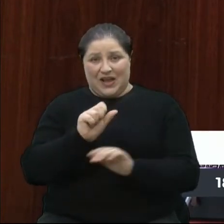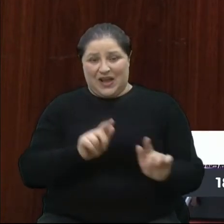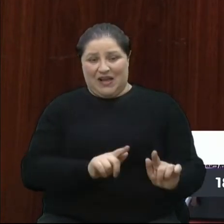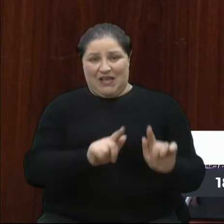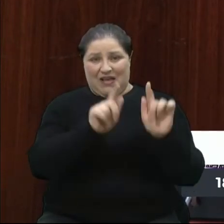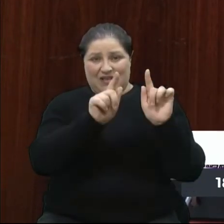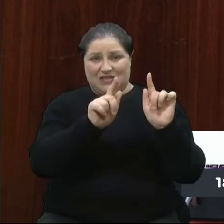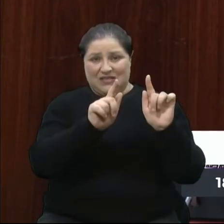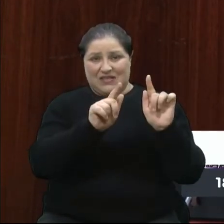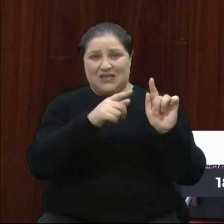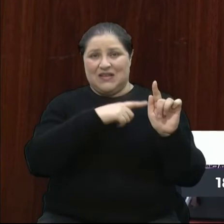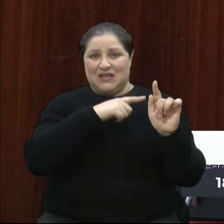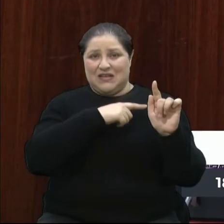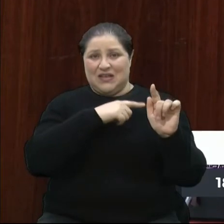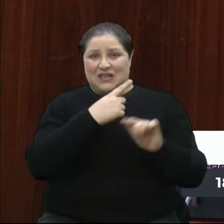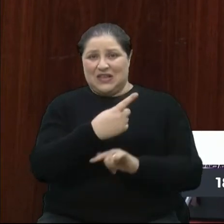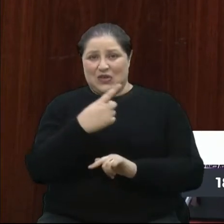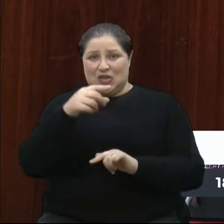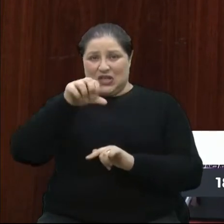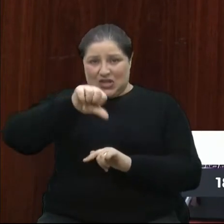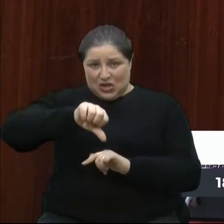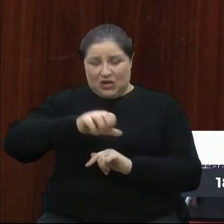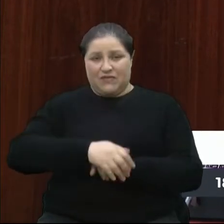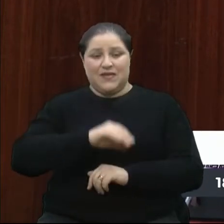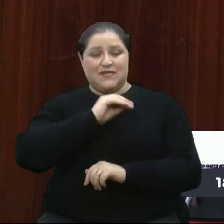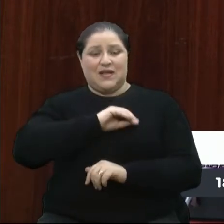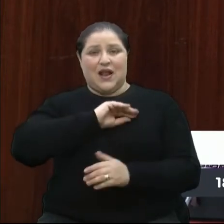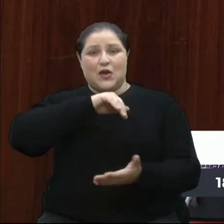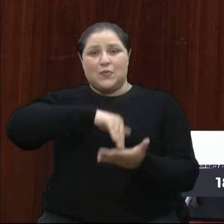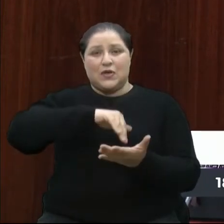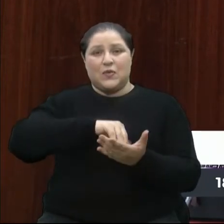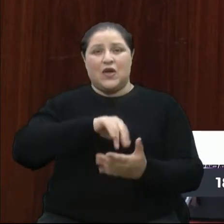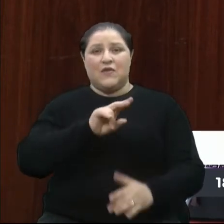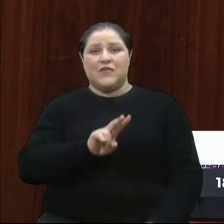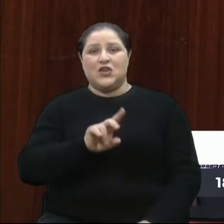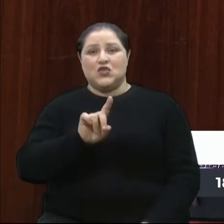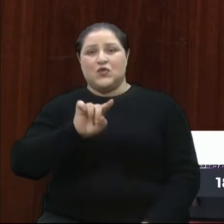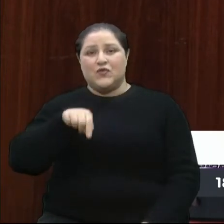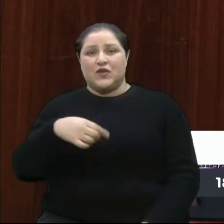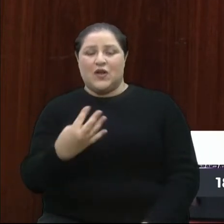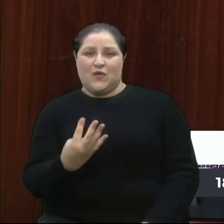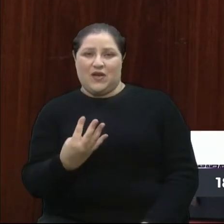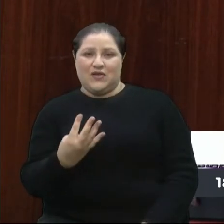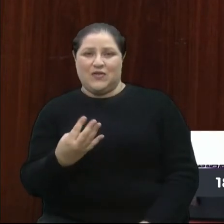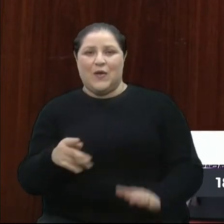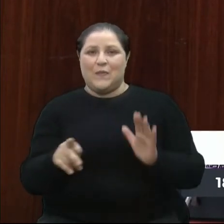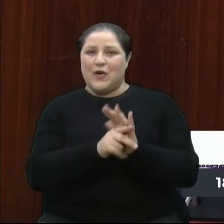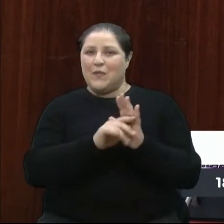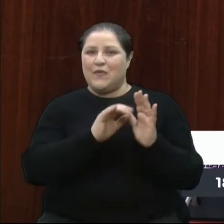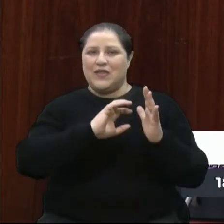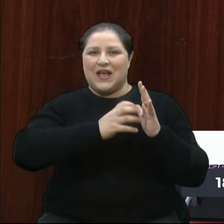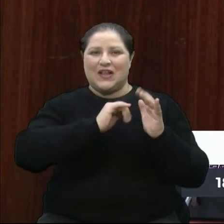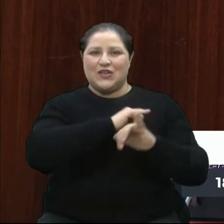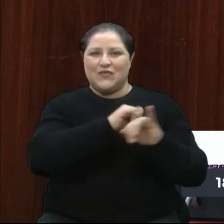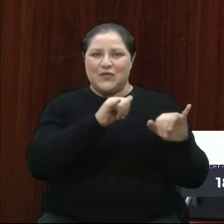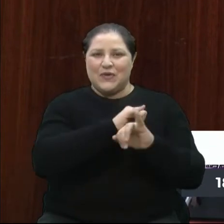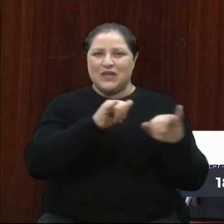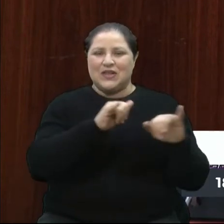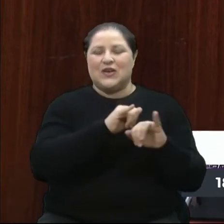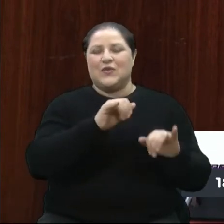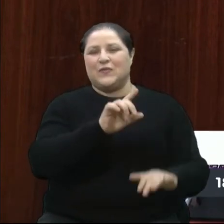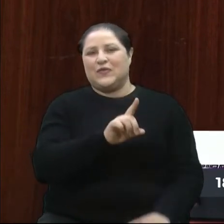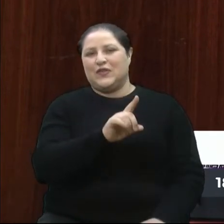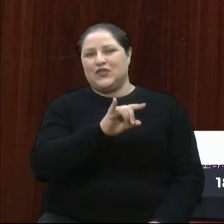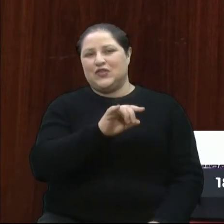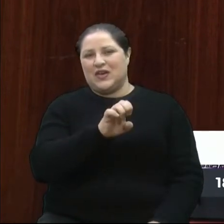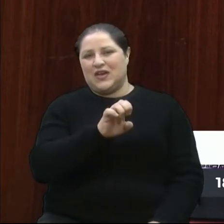mínimo, 21,4%. Isso são dados do Diese e da FUP, a Federação Única dos Petroleiros.